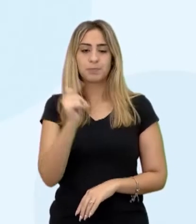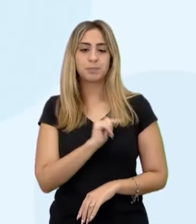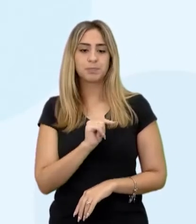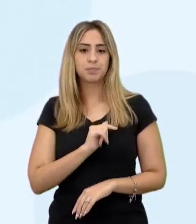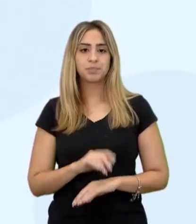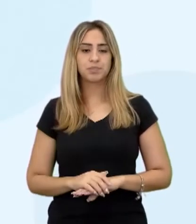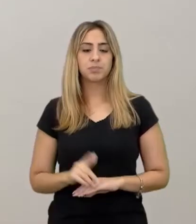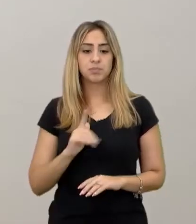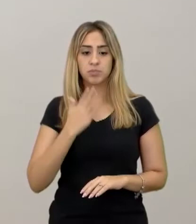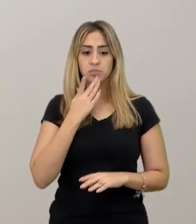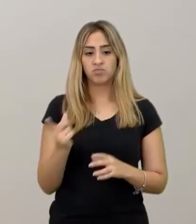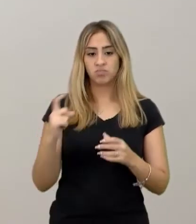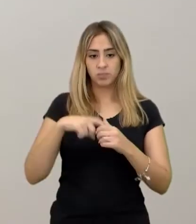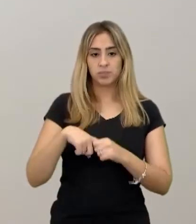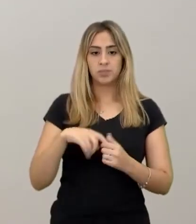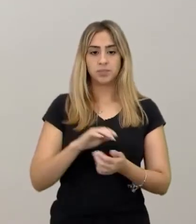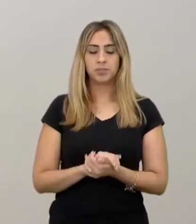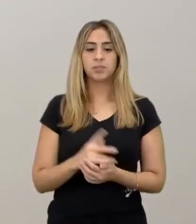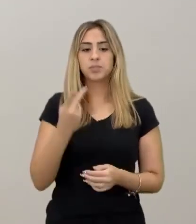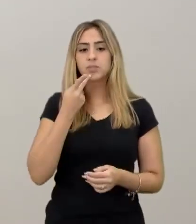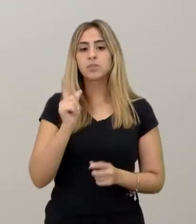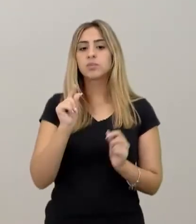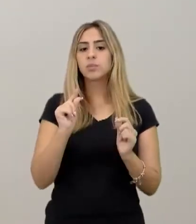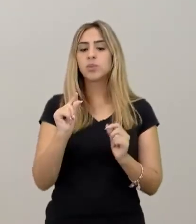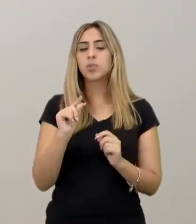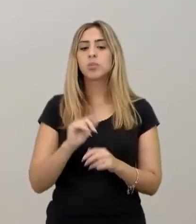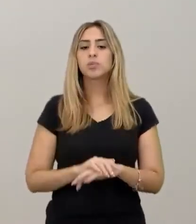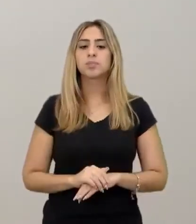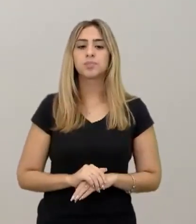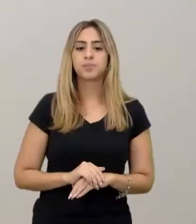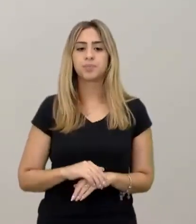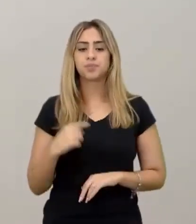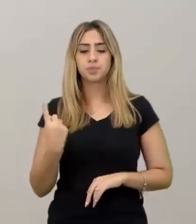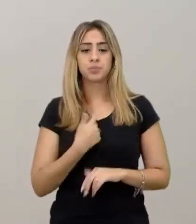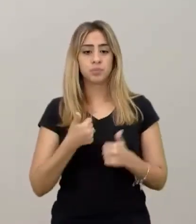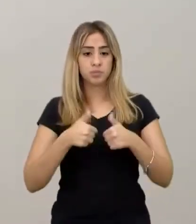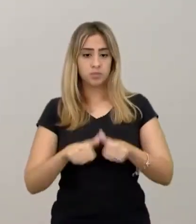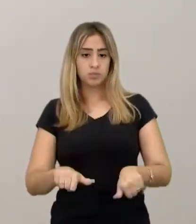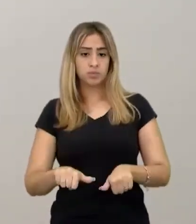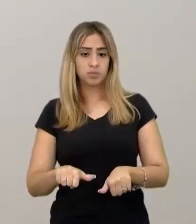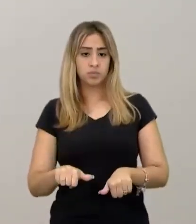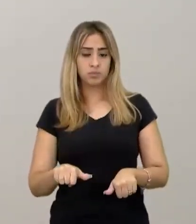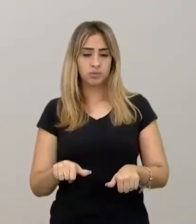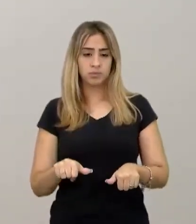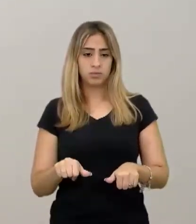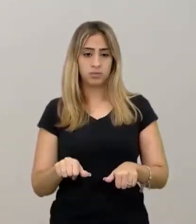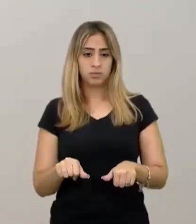eu vou pedir para voltar aqui para falar um pouco, porque assim, nós estamos aqui fazendo